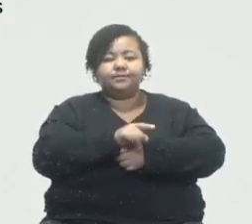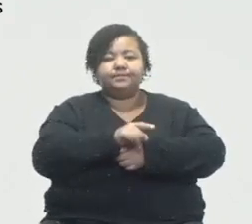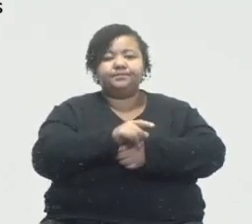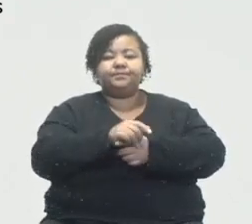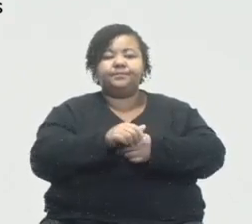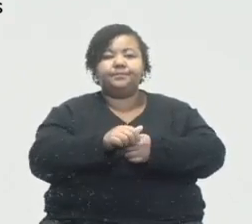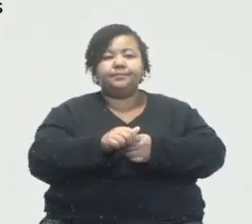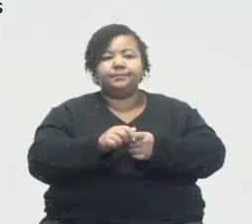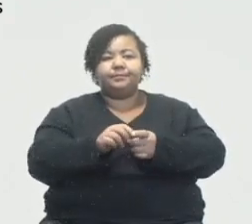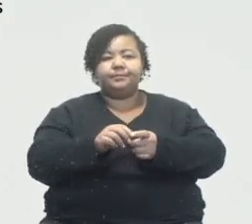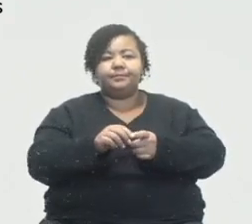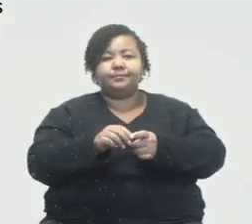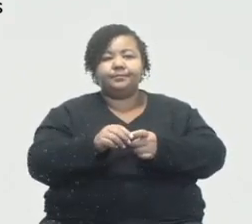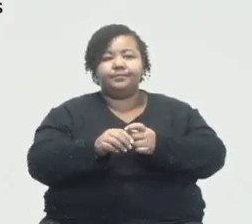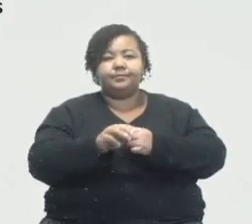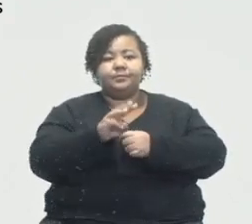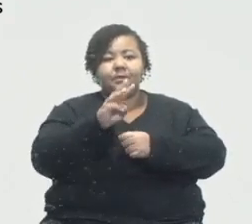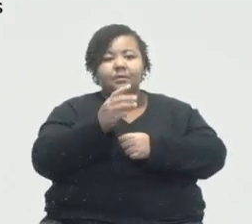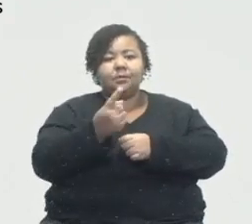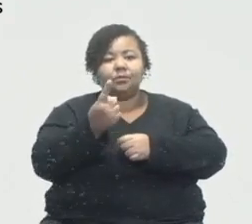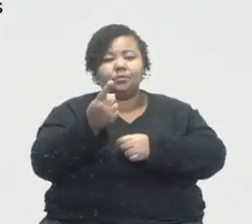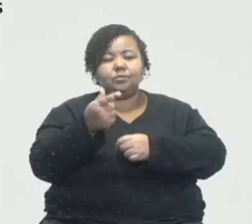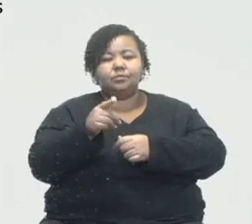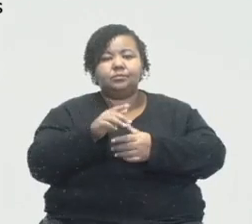aqui, W1,